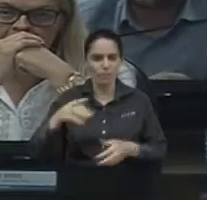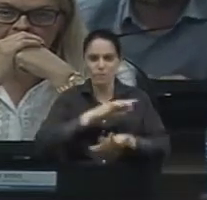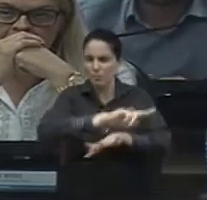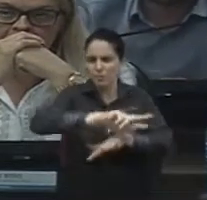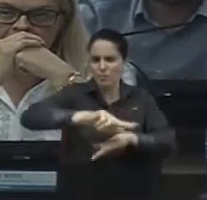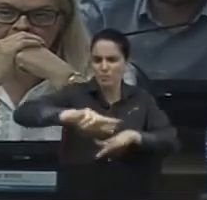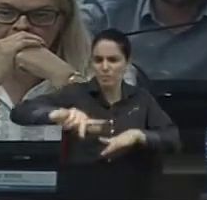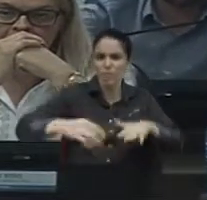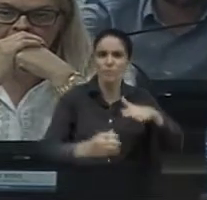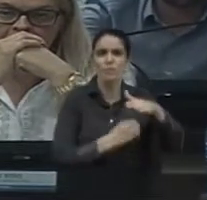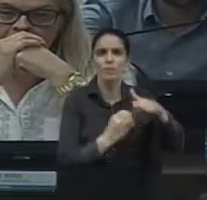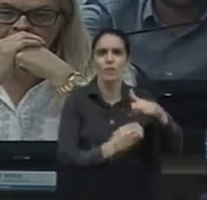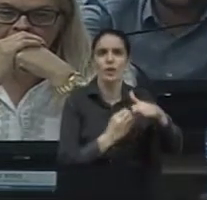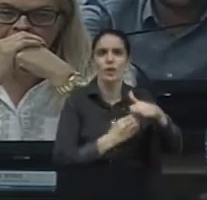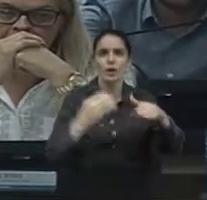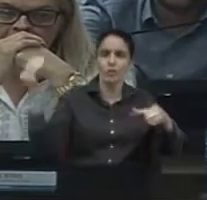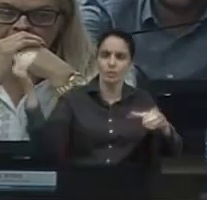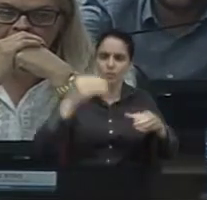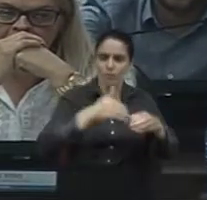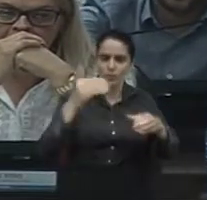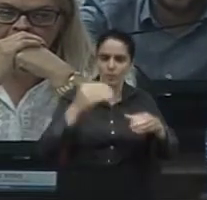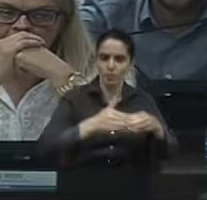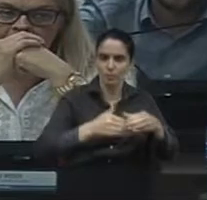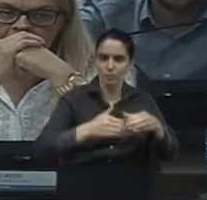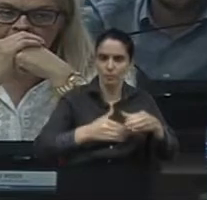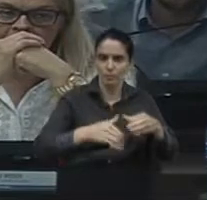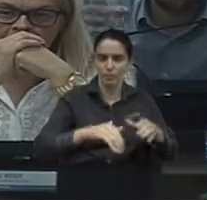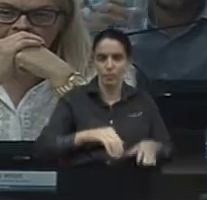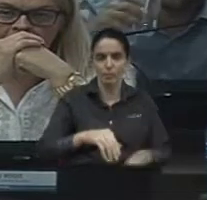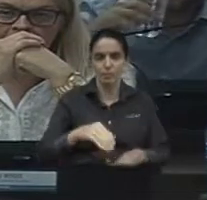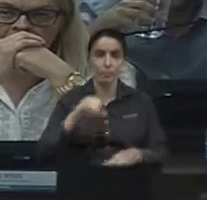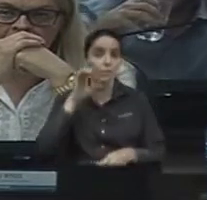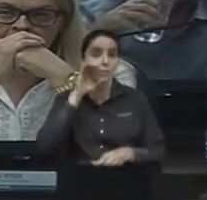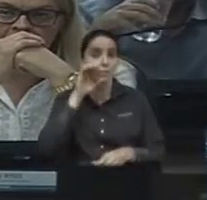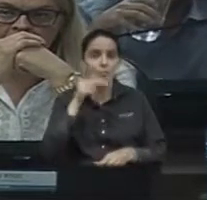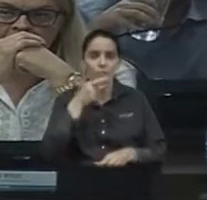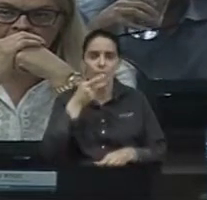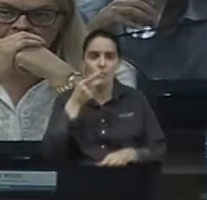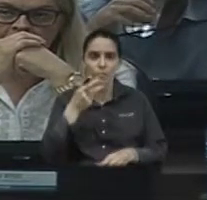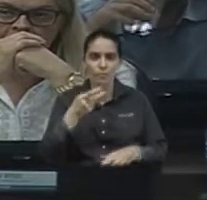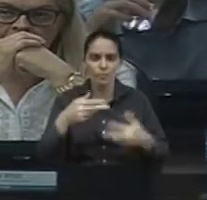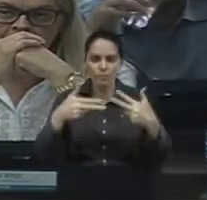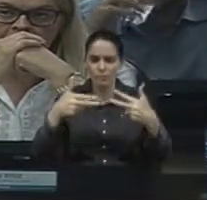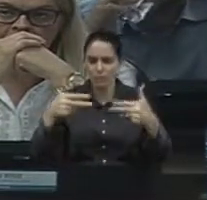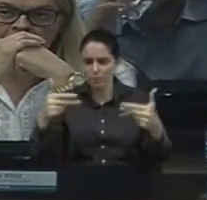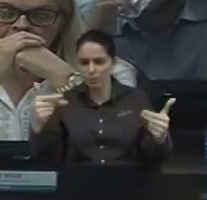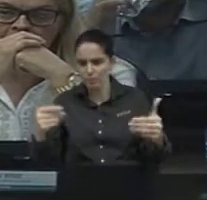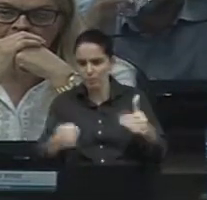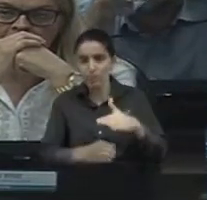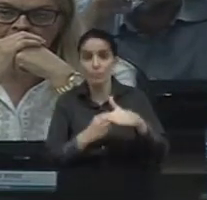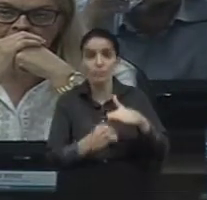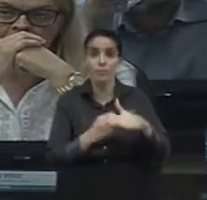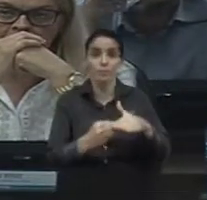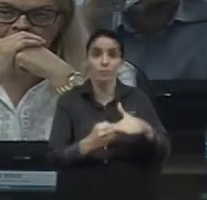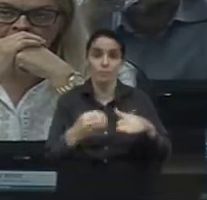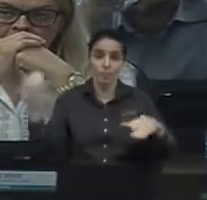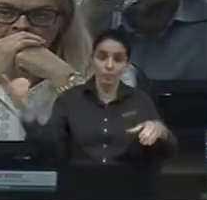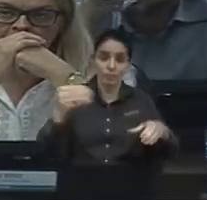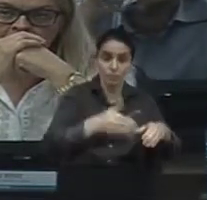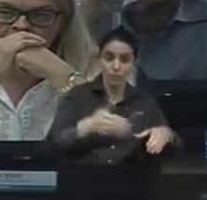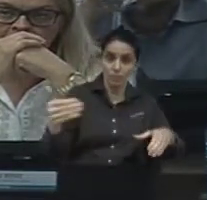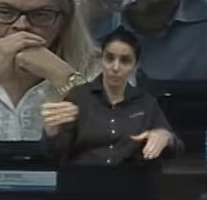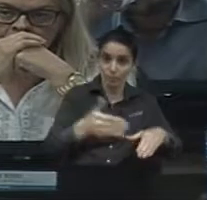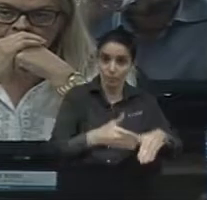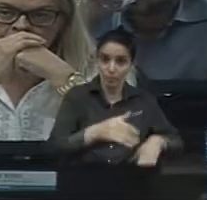tem a Flex, tem a Fauricia, enfim, são muitas as empresas que vieram no período da